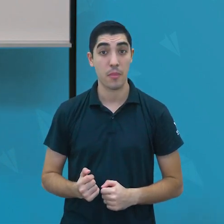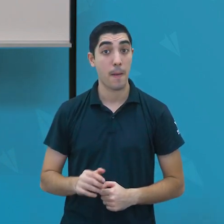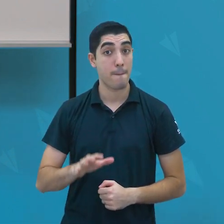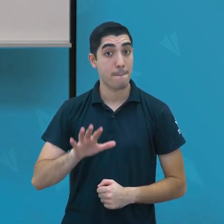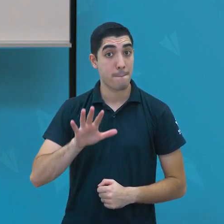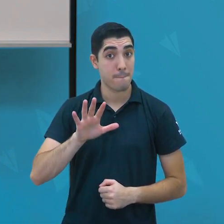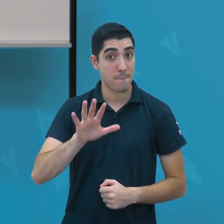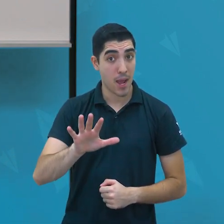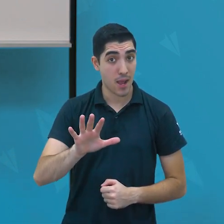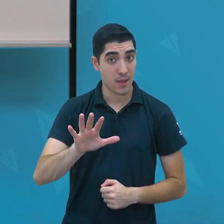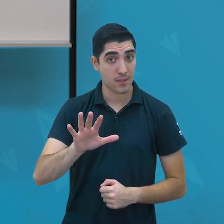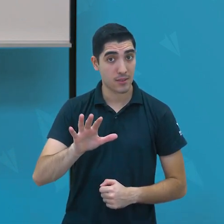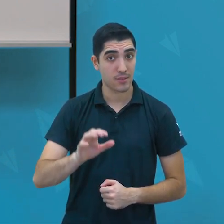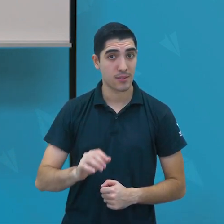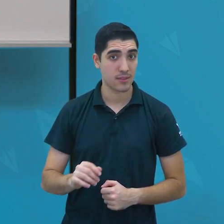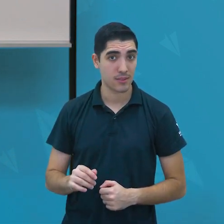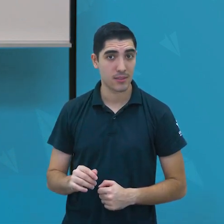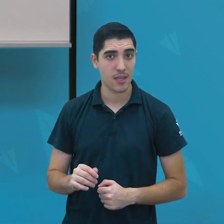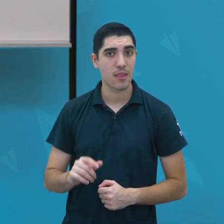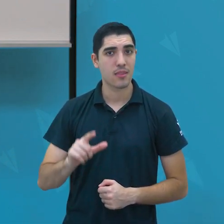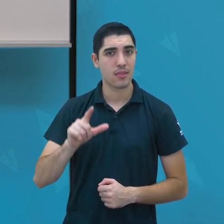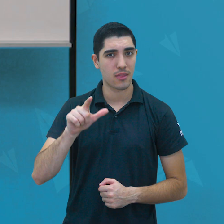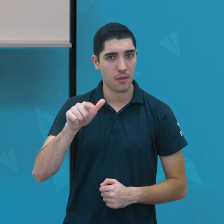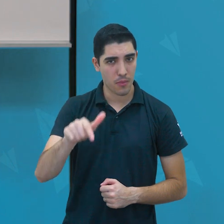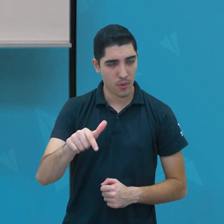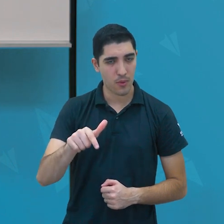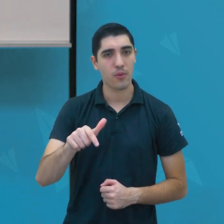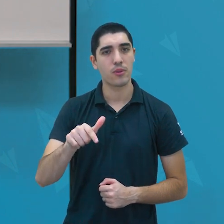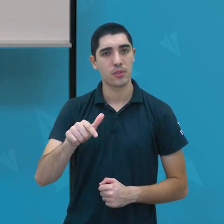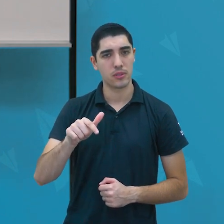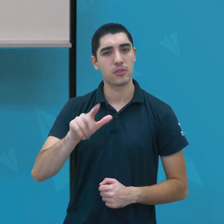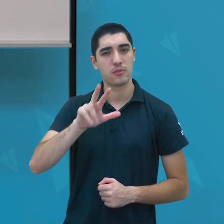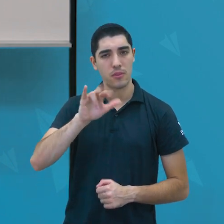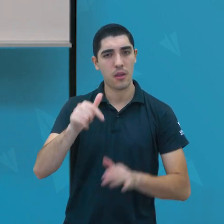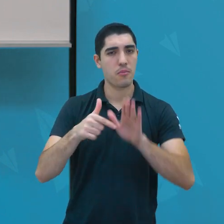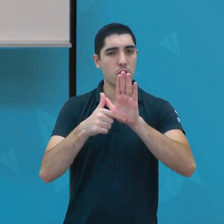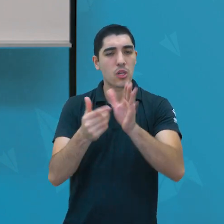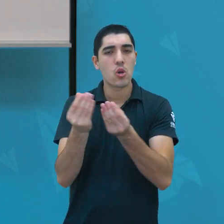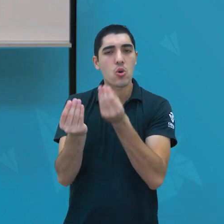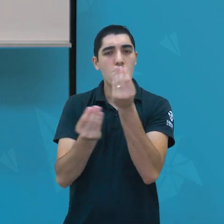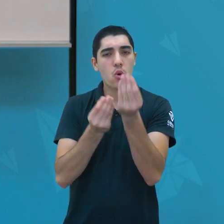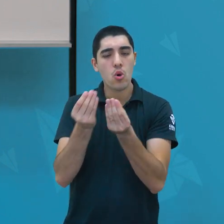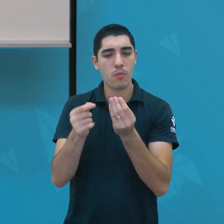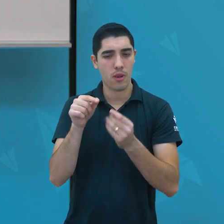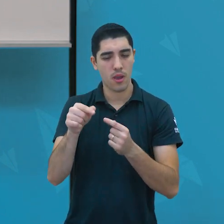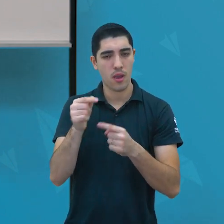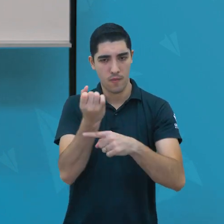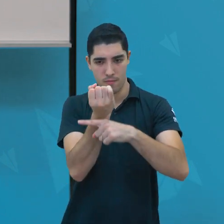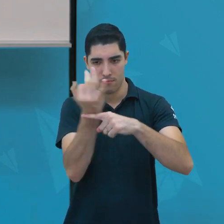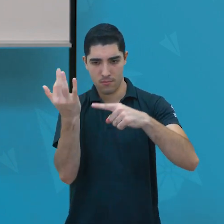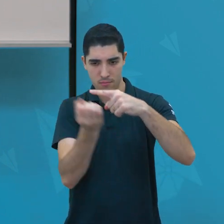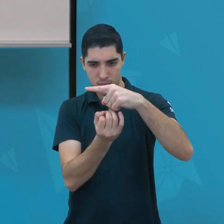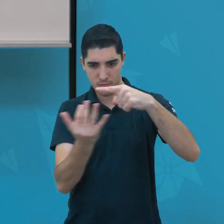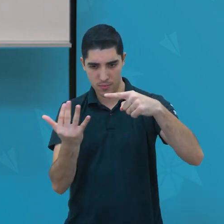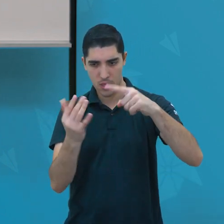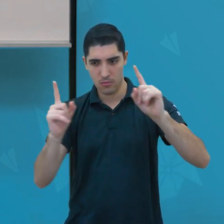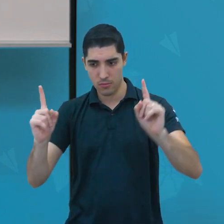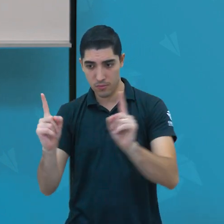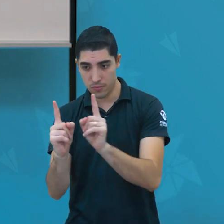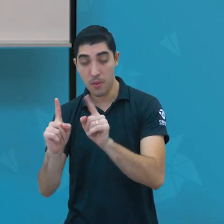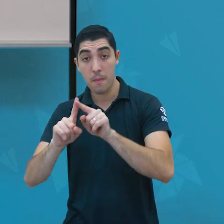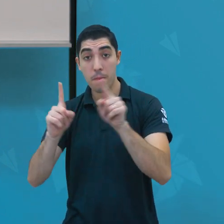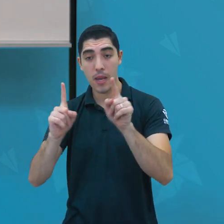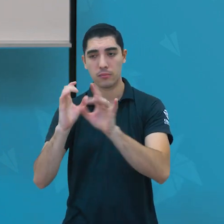Tá? Mais para frente, vamos ver um pouquinho mais sobre simplificação por meio